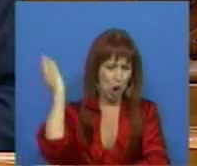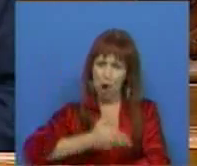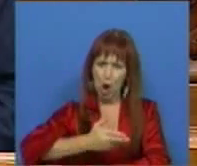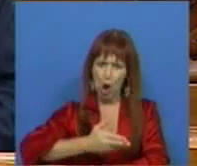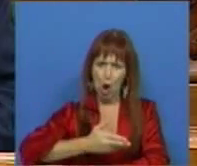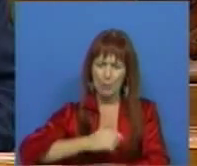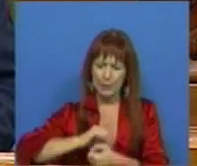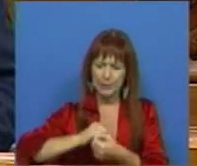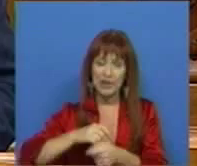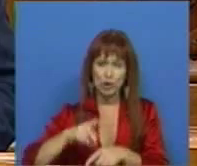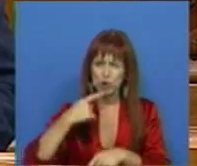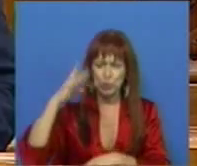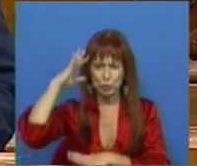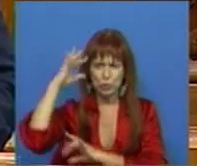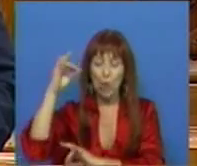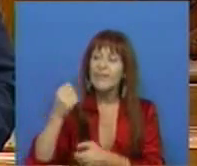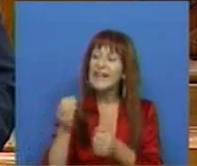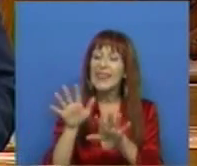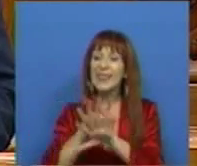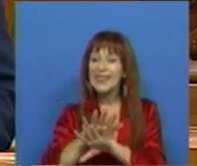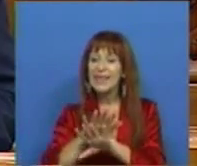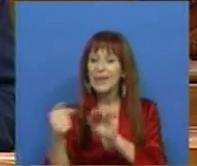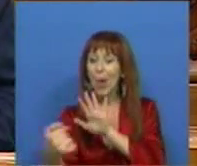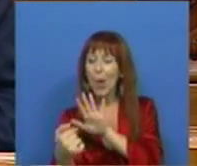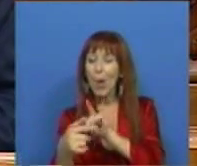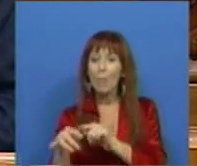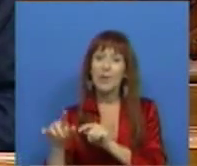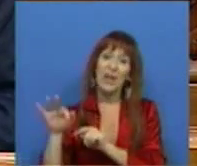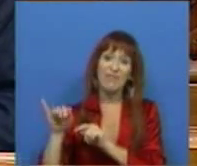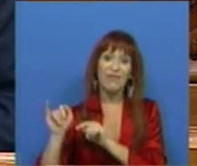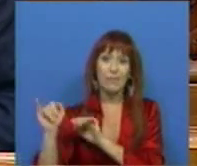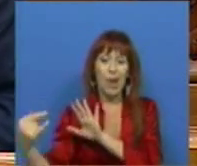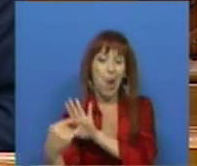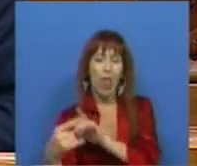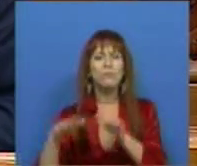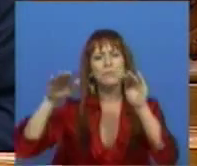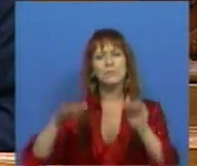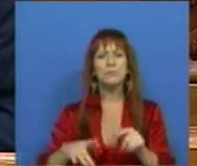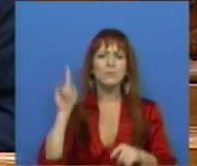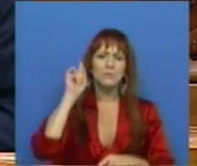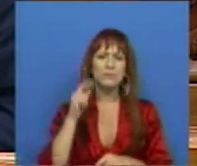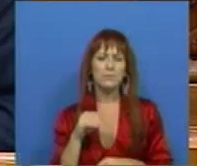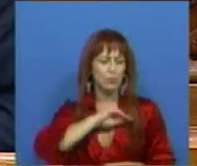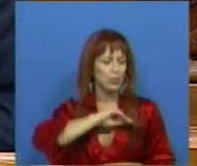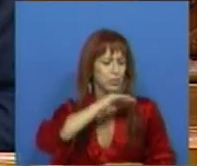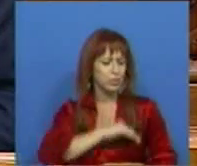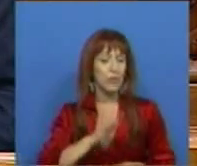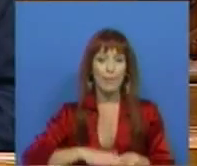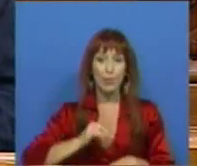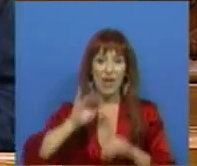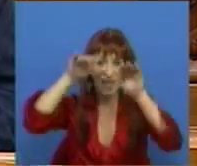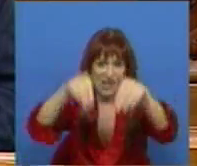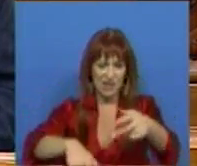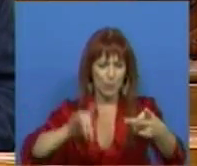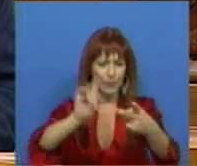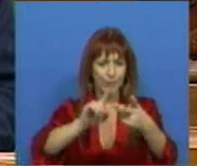radical e extremista, disfarçando-se atrás dessa sigla. Diminuição do valor do salário à custa da